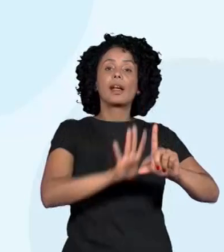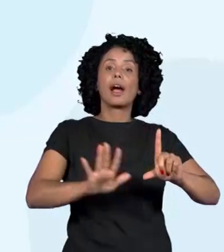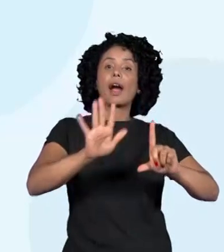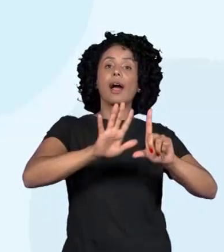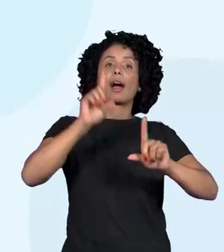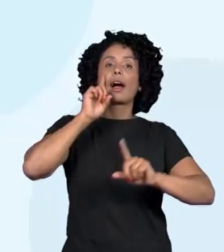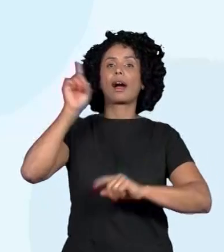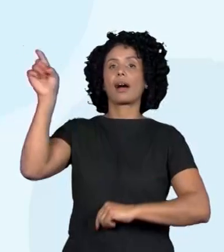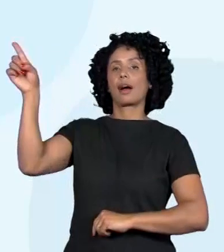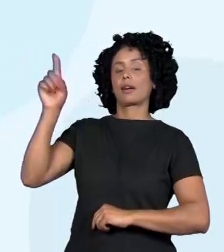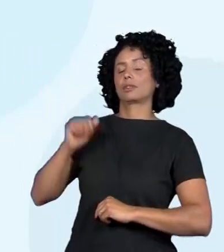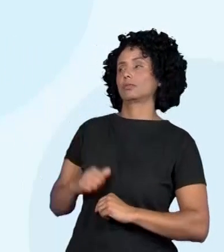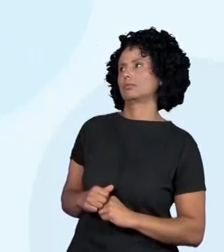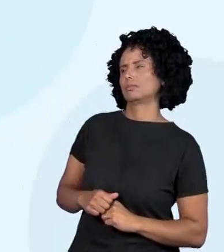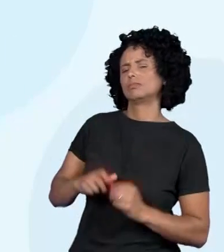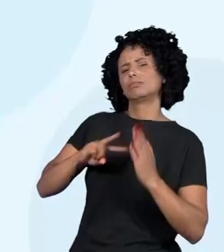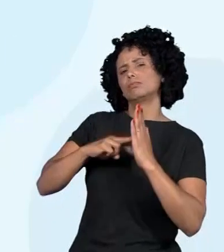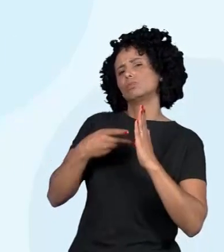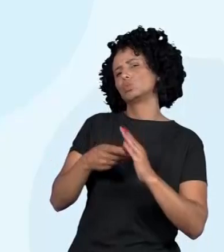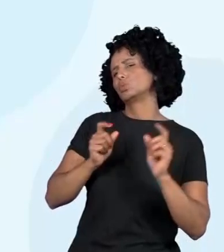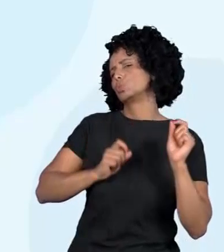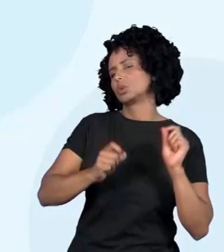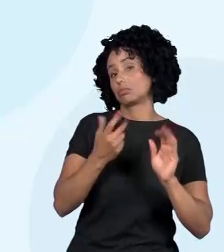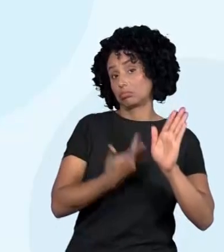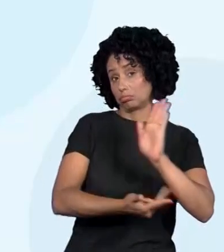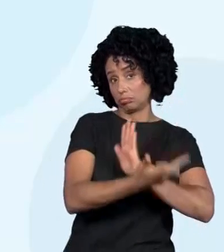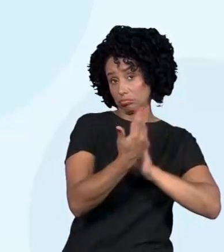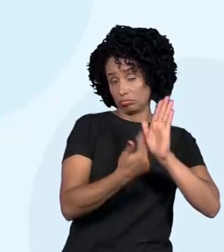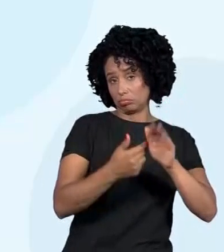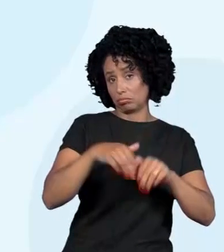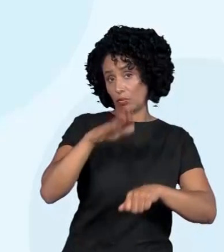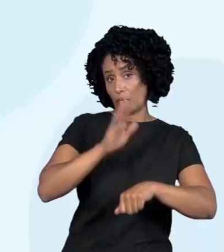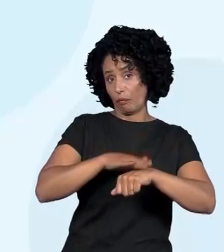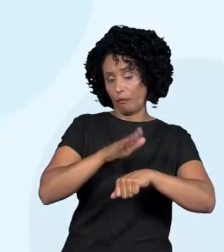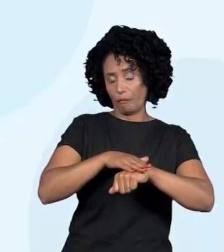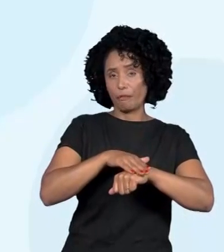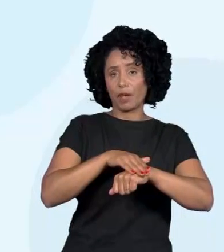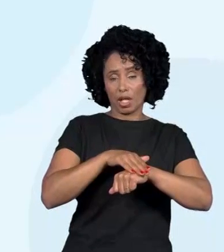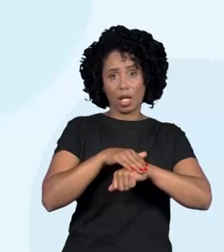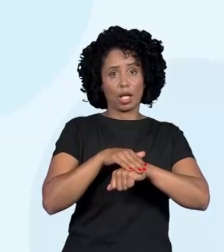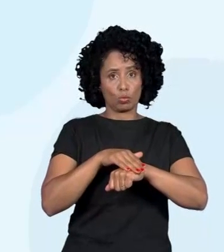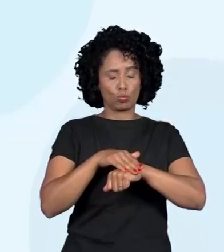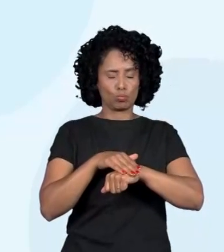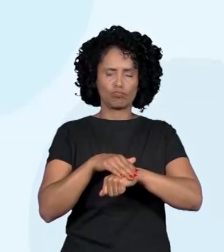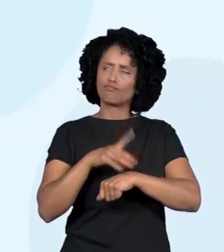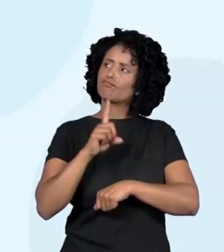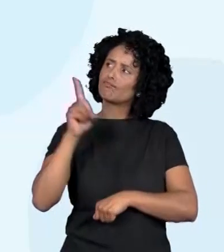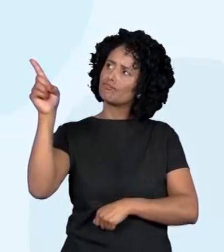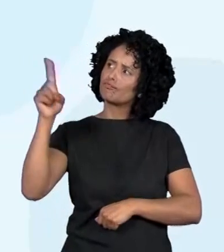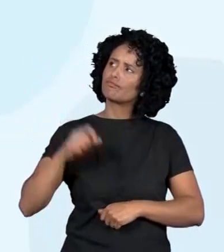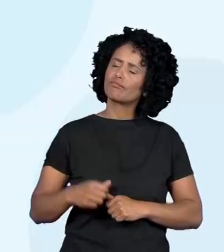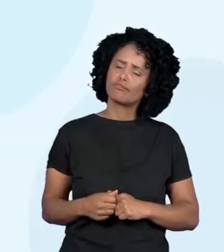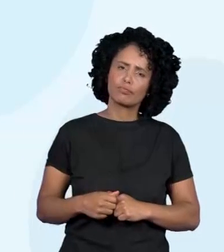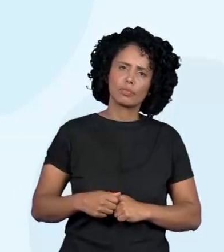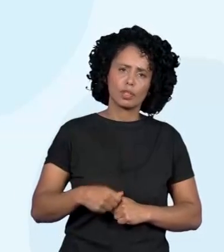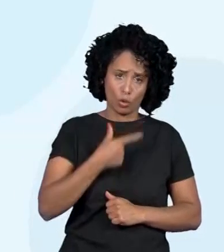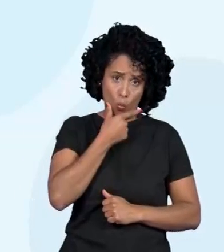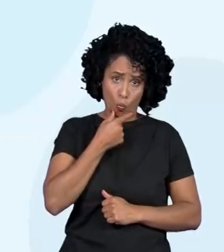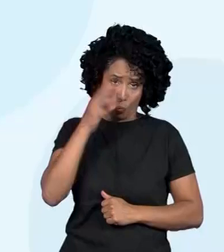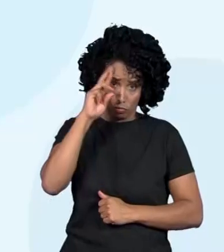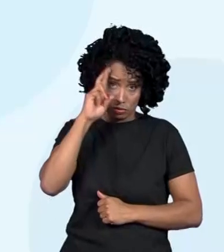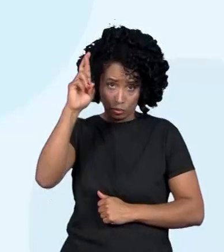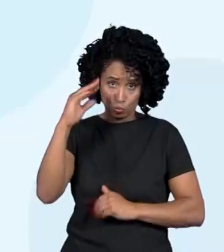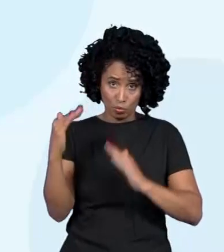só, do desenho feito pelo proprietário da casa. Ele utilizou a